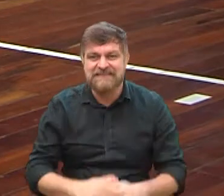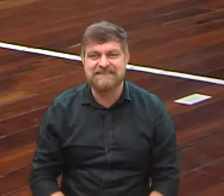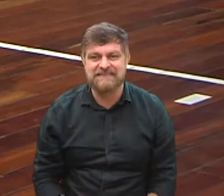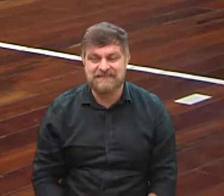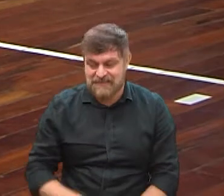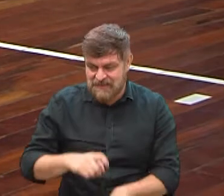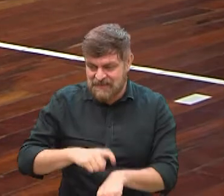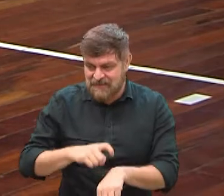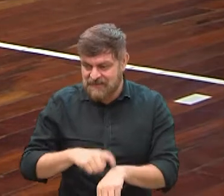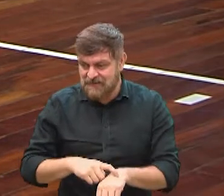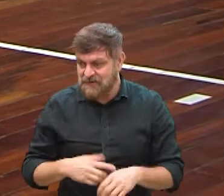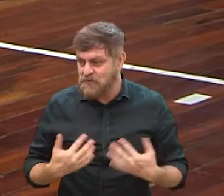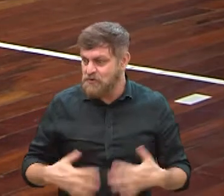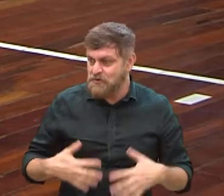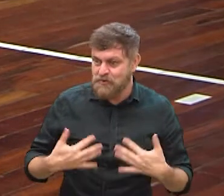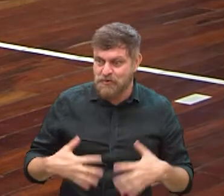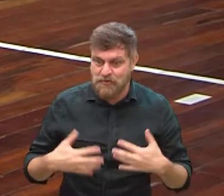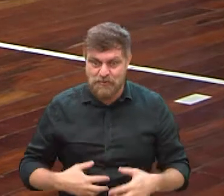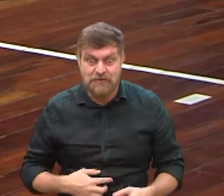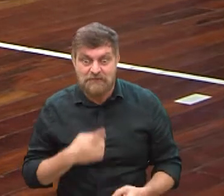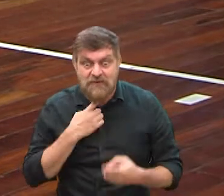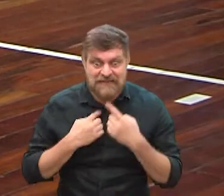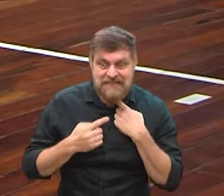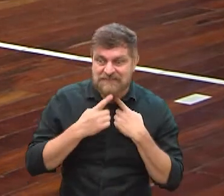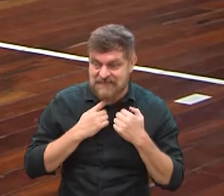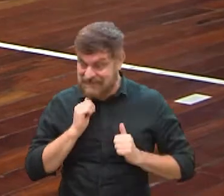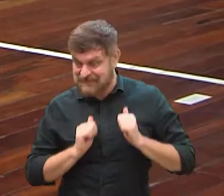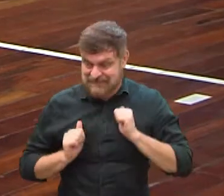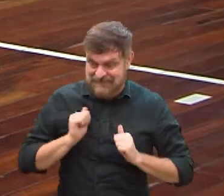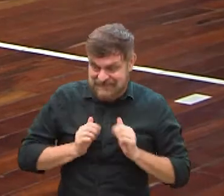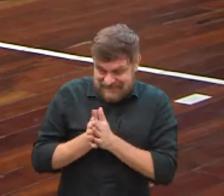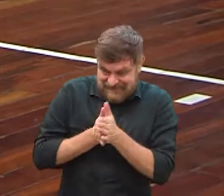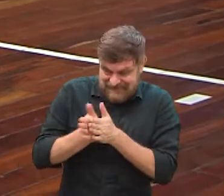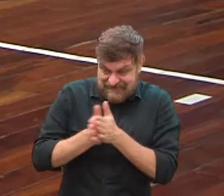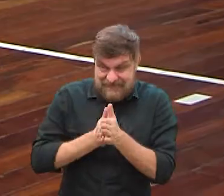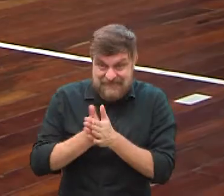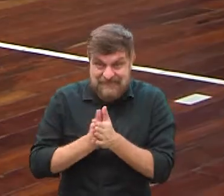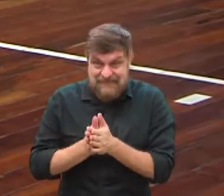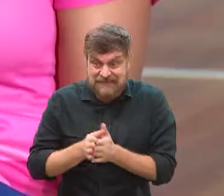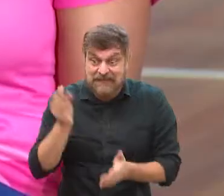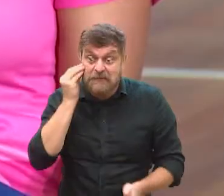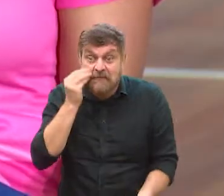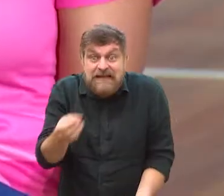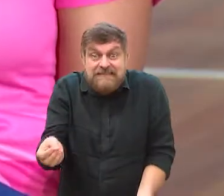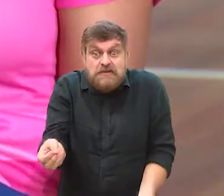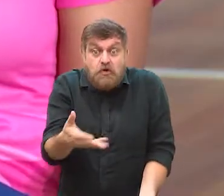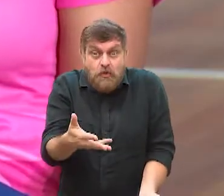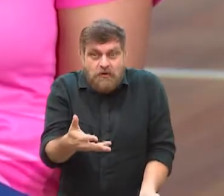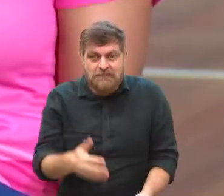E na hora você fica... Eu estava muito motivada, né? Muito animada, para mim era tudo muito novo.